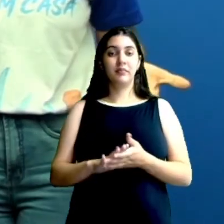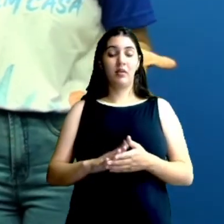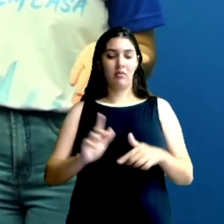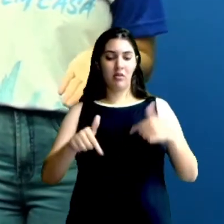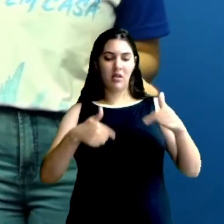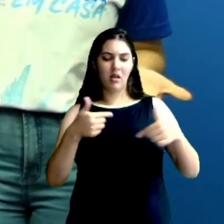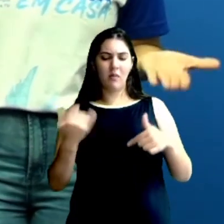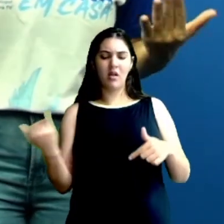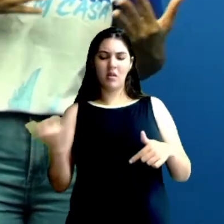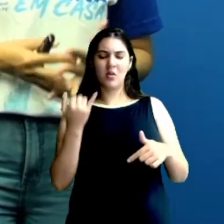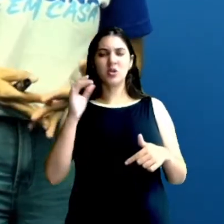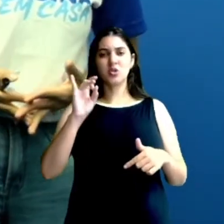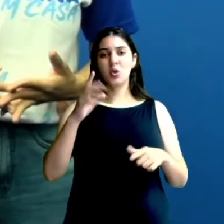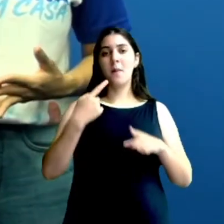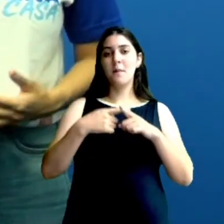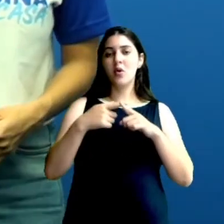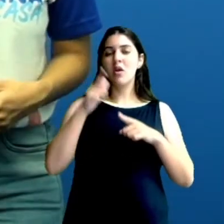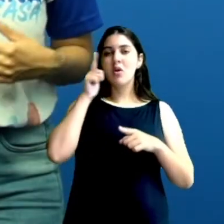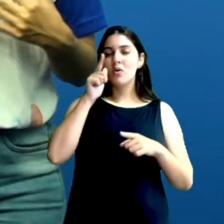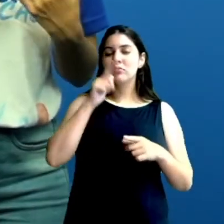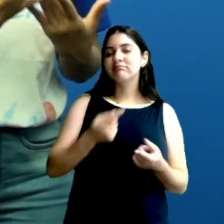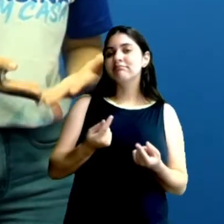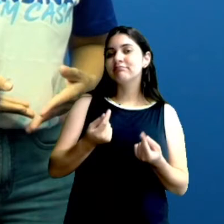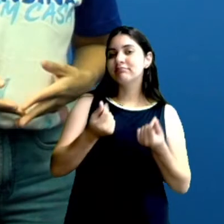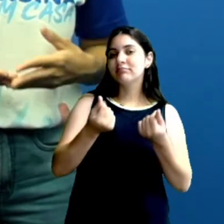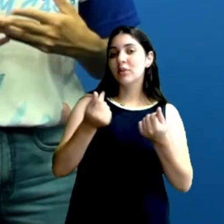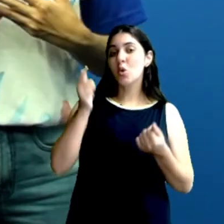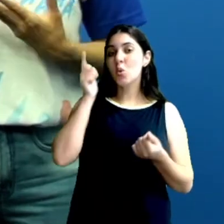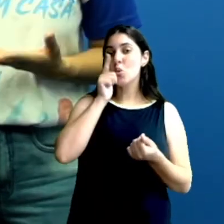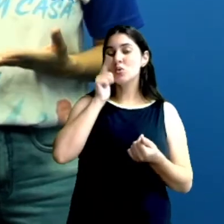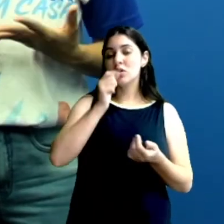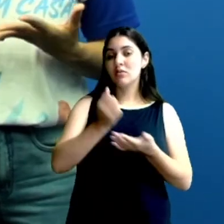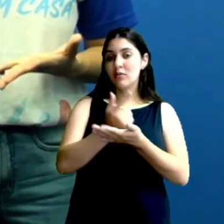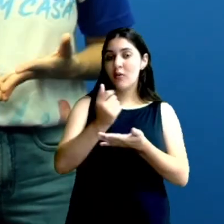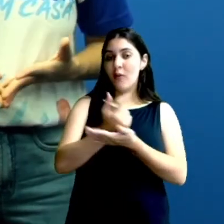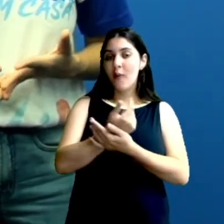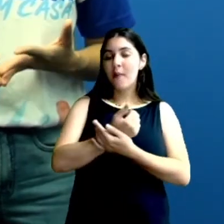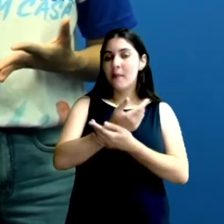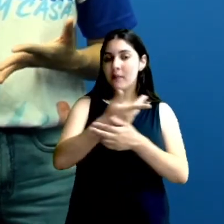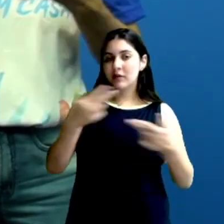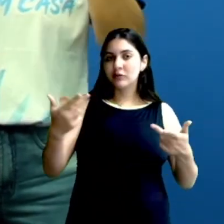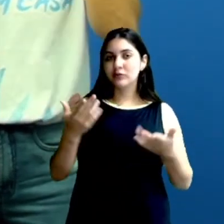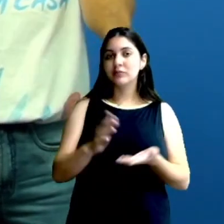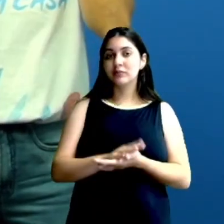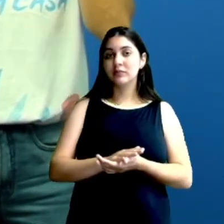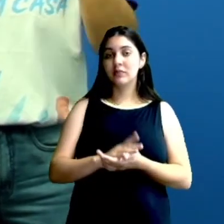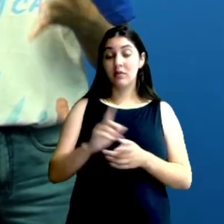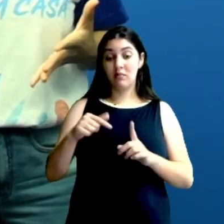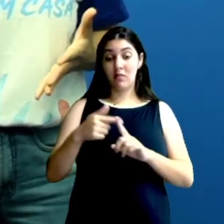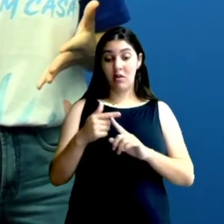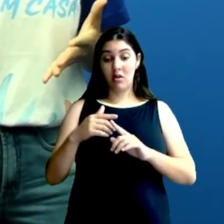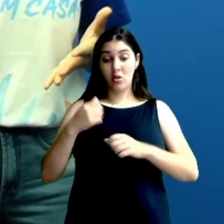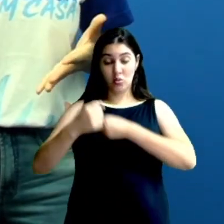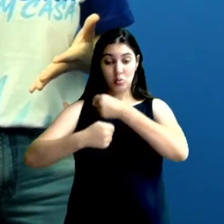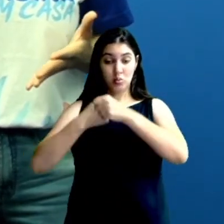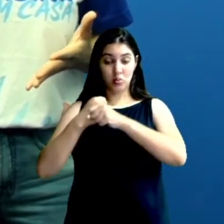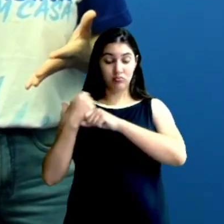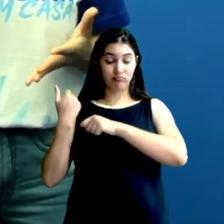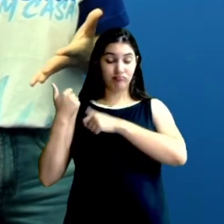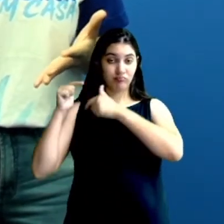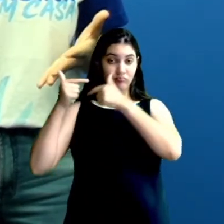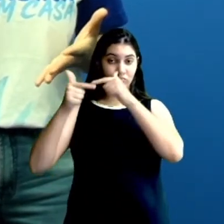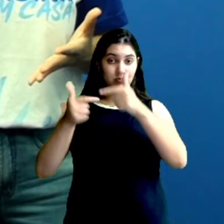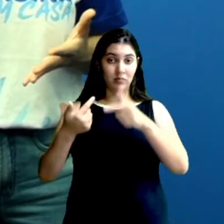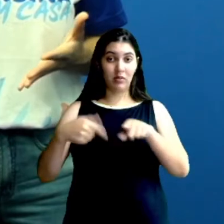porque através dele a gente consegue dinheiro, consegue comprar bens materiais. Ao longo do tempo e sobretudo